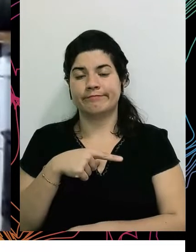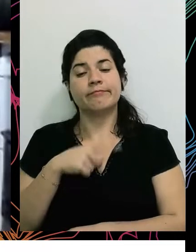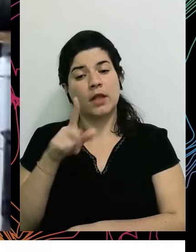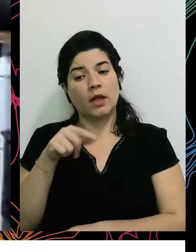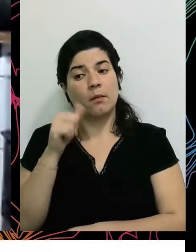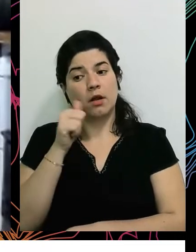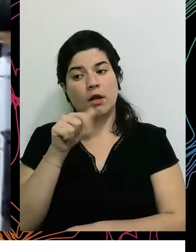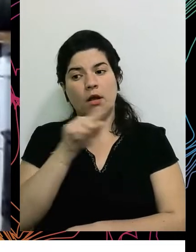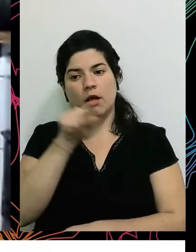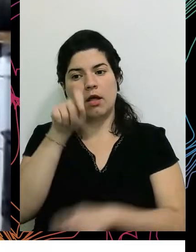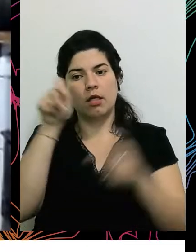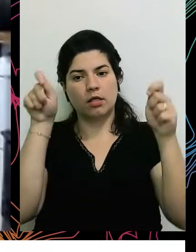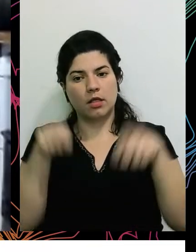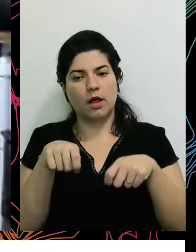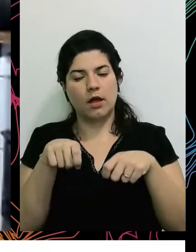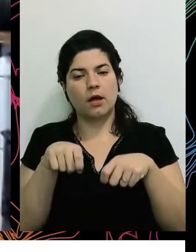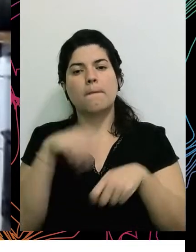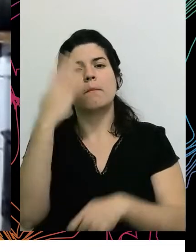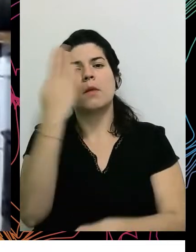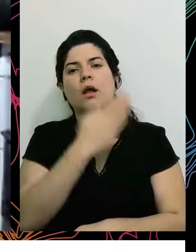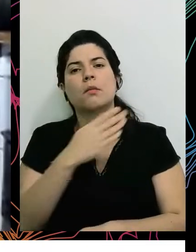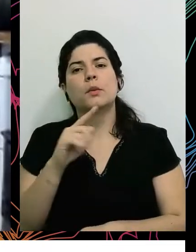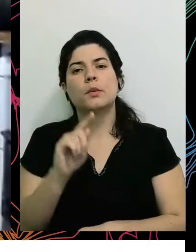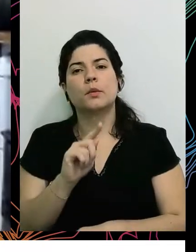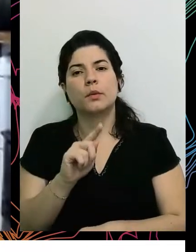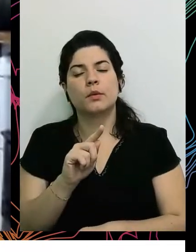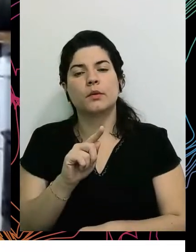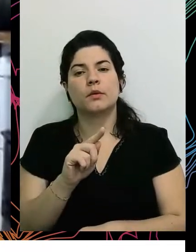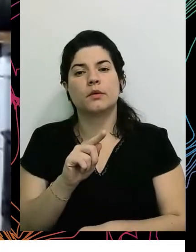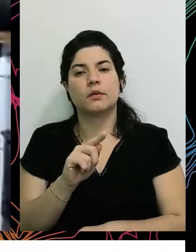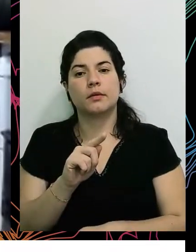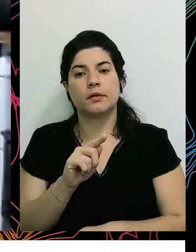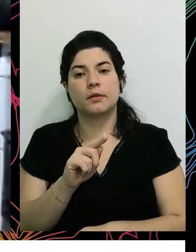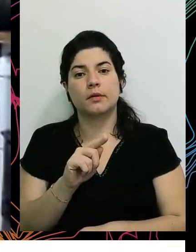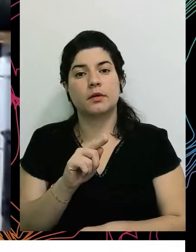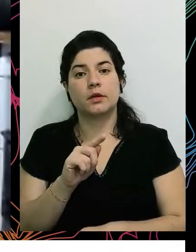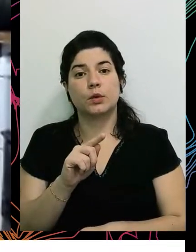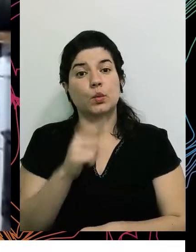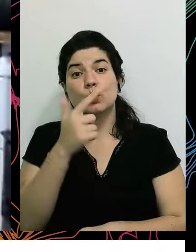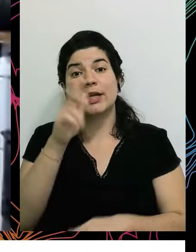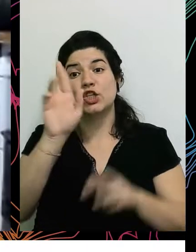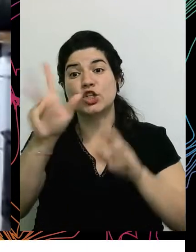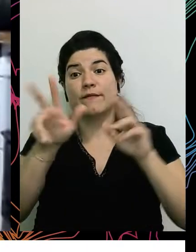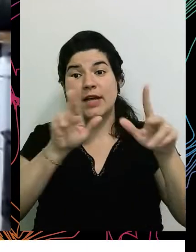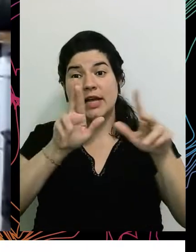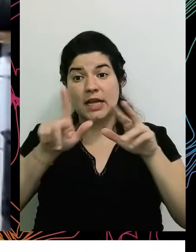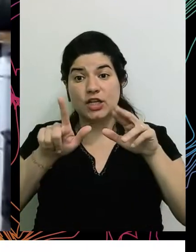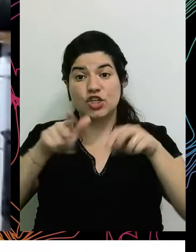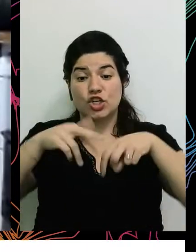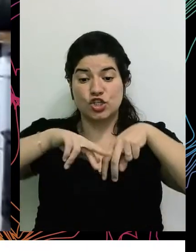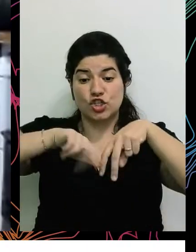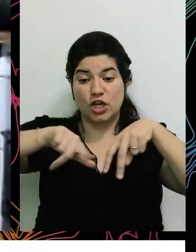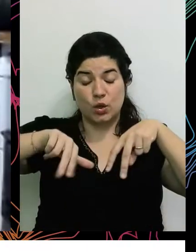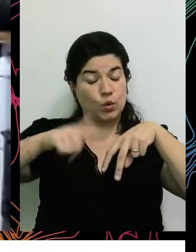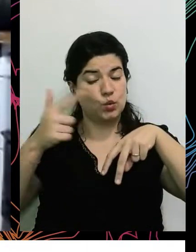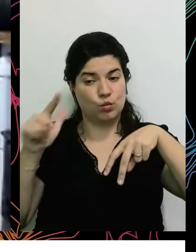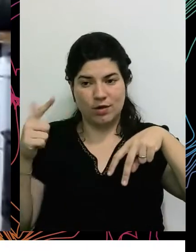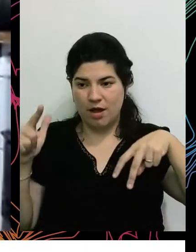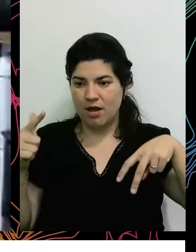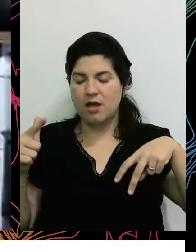capacidade, provando que não há diferença entre gênero, não há